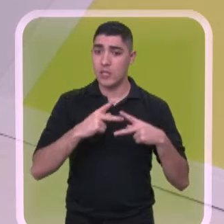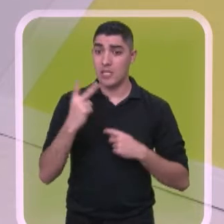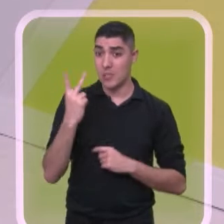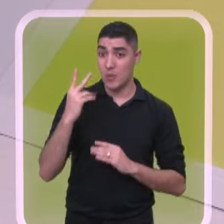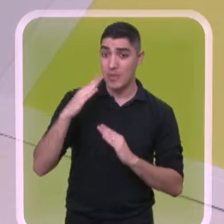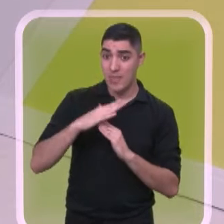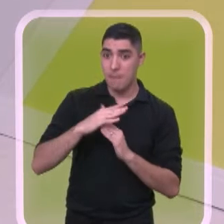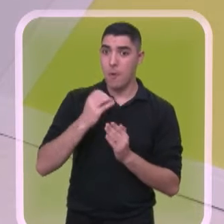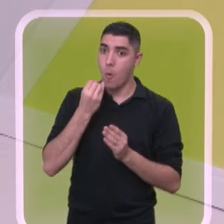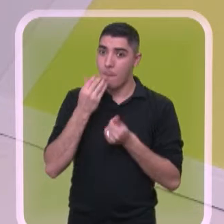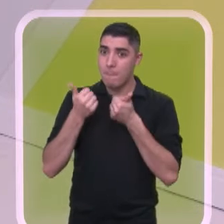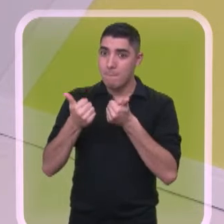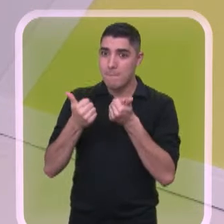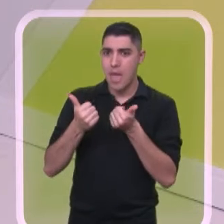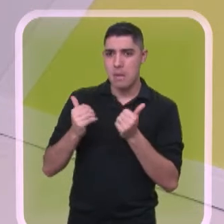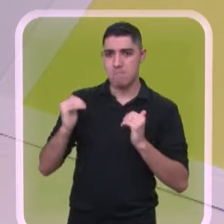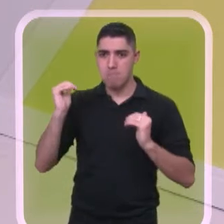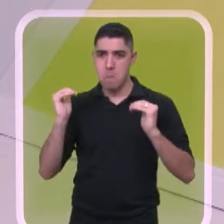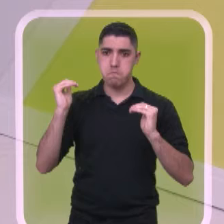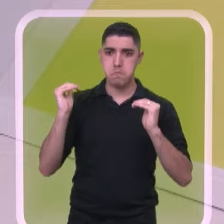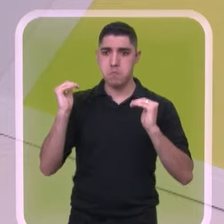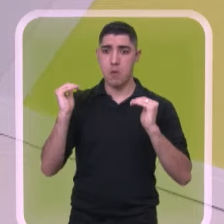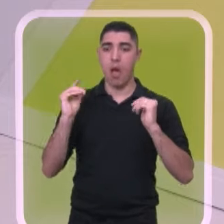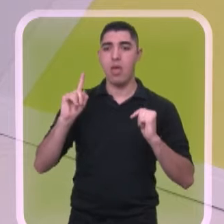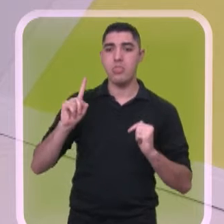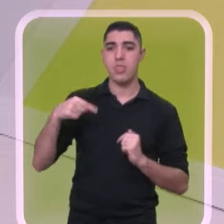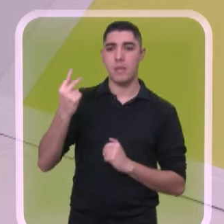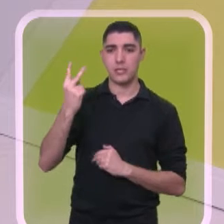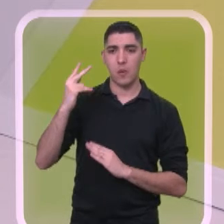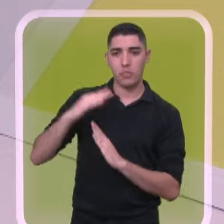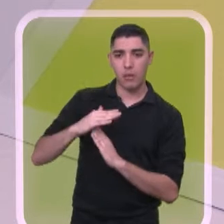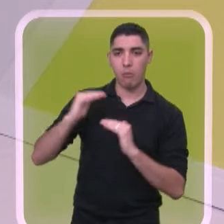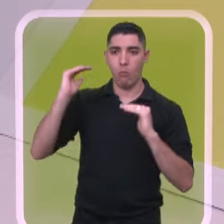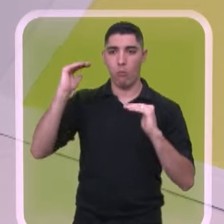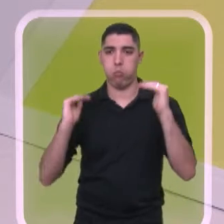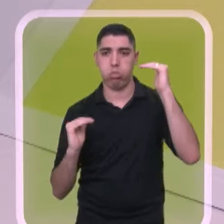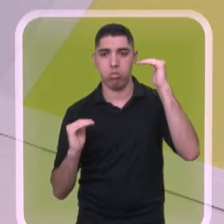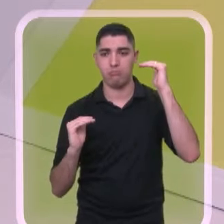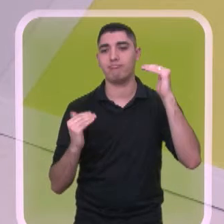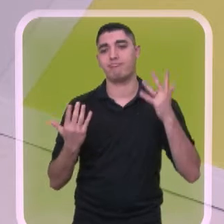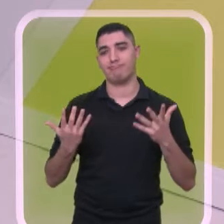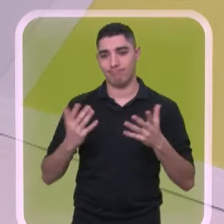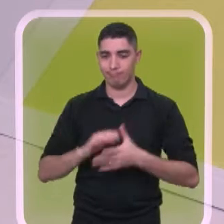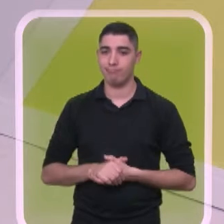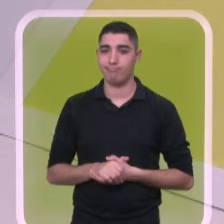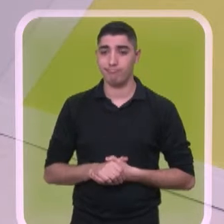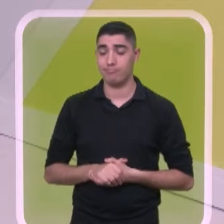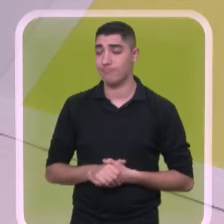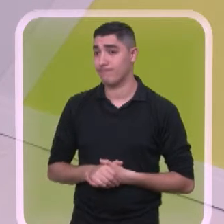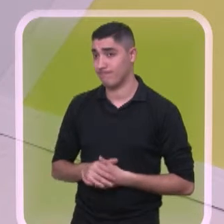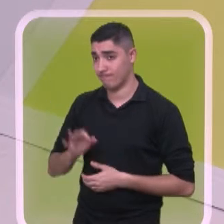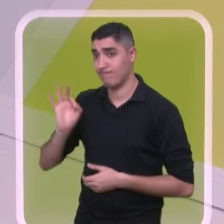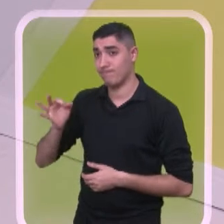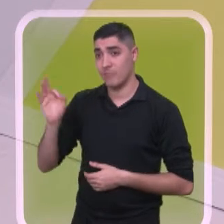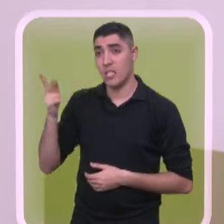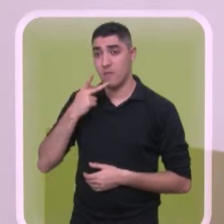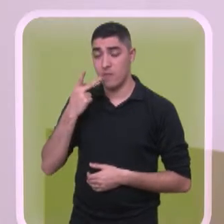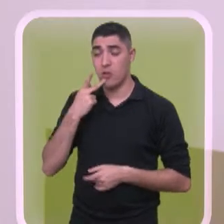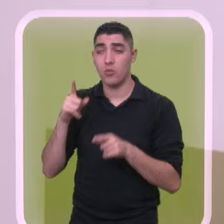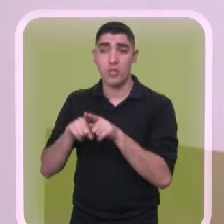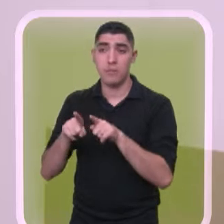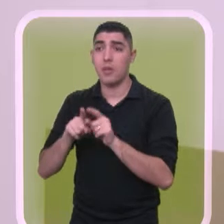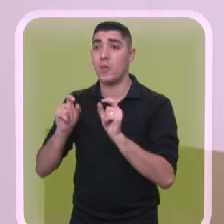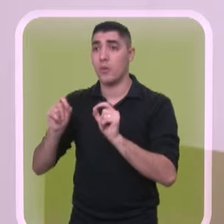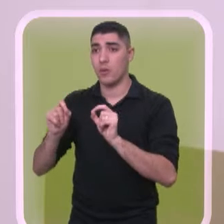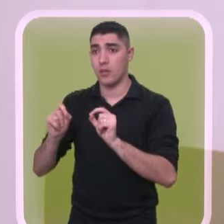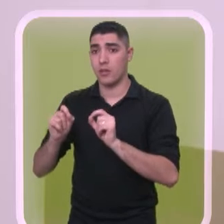começou bem ali, né, pau a pau o jogo, mas depois do segundo tempo a coisa desandou de vez, né? Você falou até no texto, né, que